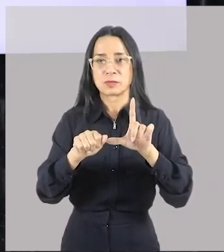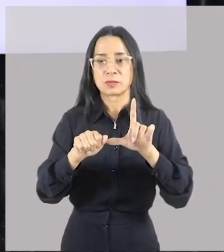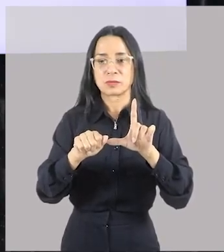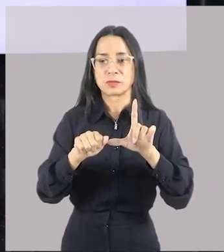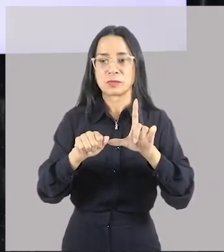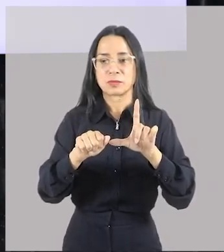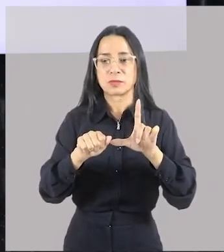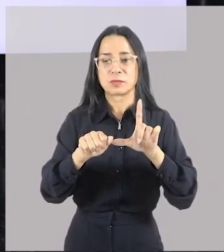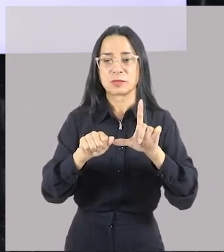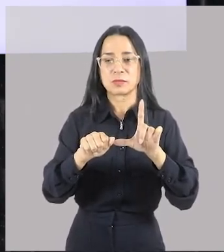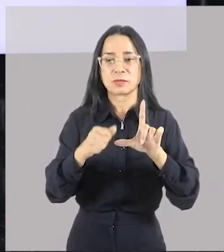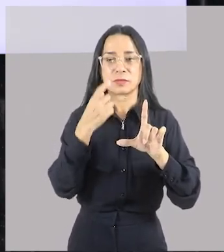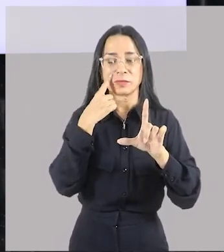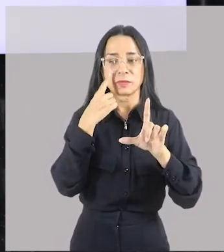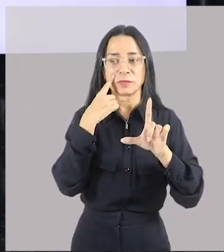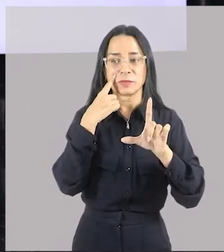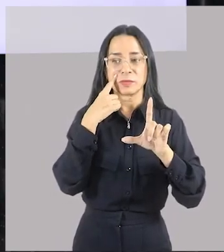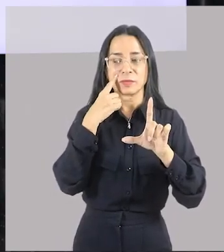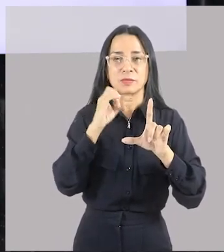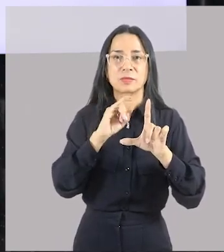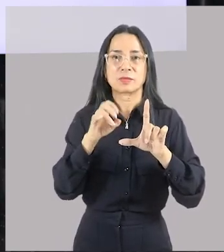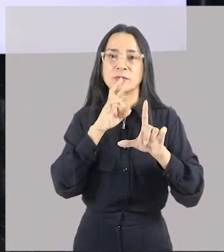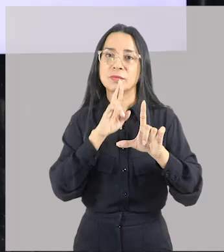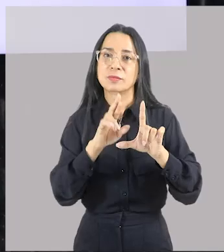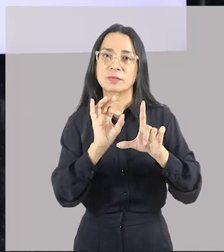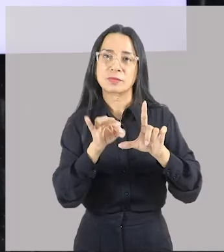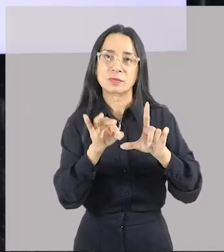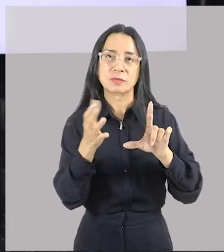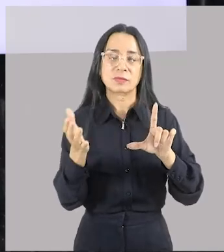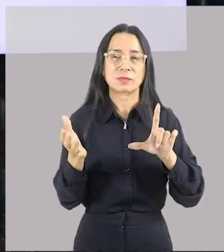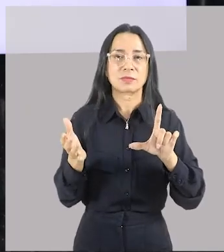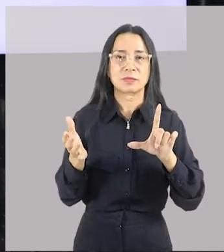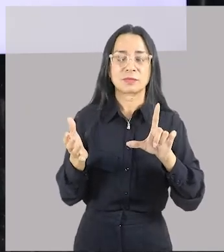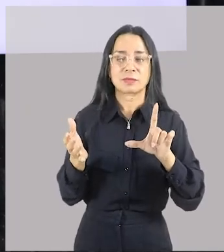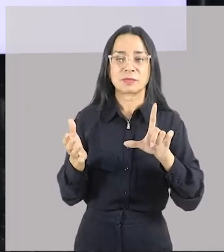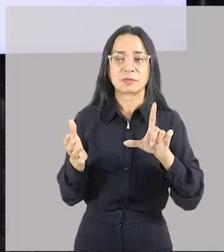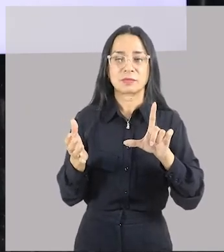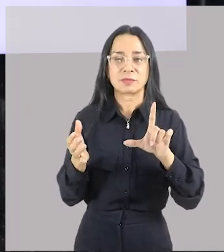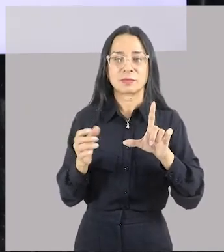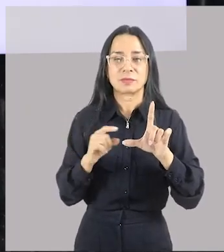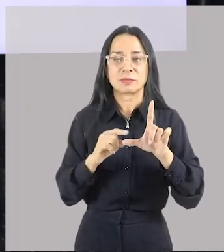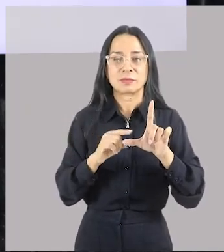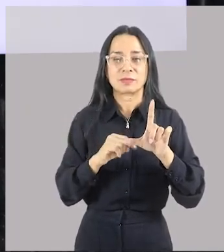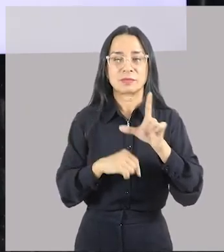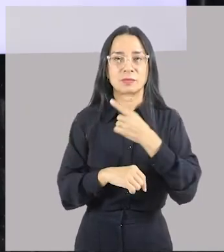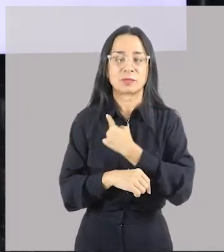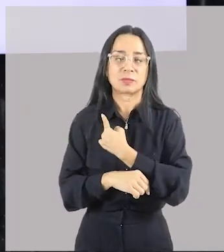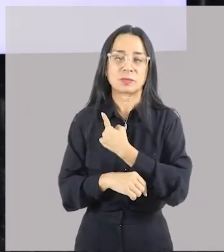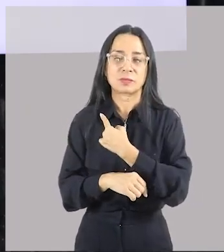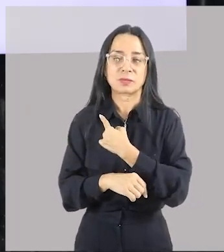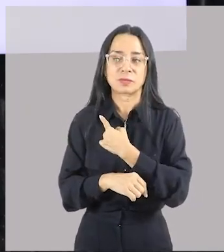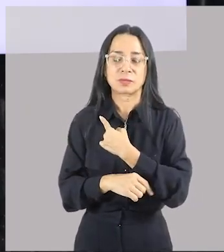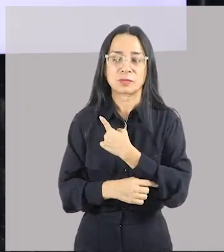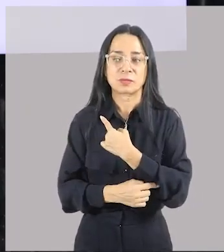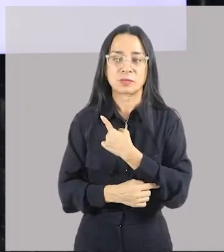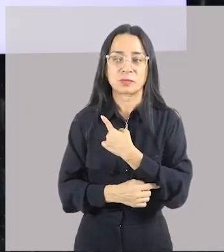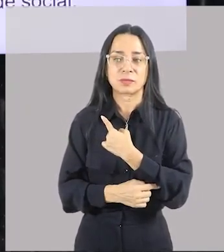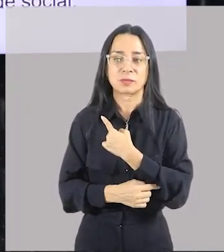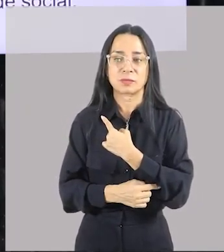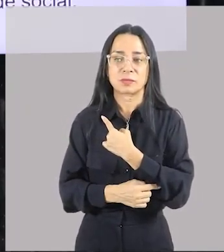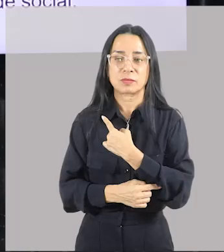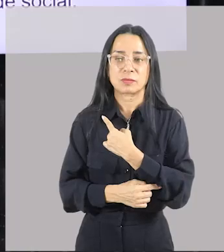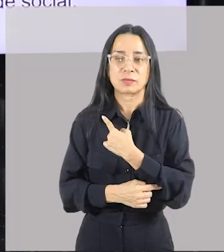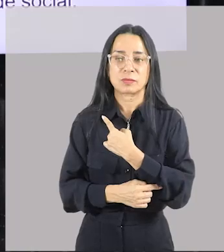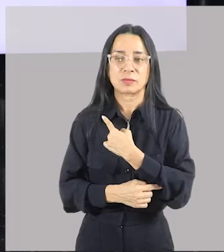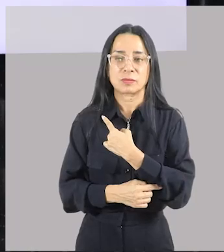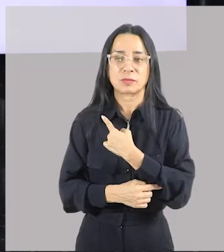os países do G20. Vamos ver se a alternativa A é a alternativa que contempla. Tem certeza? Vamos lá, vamos junto. A alternativa correta